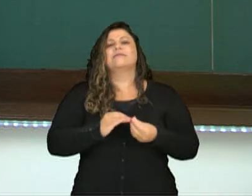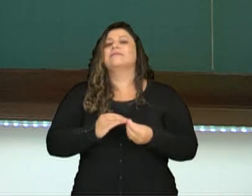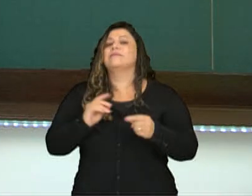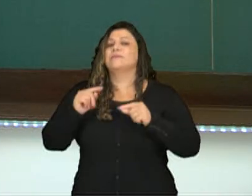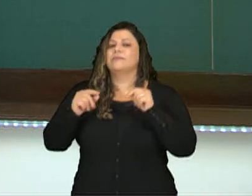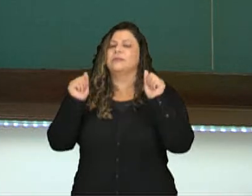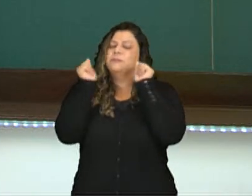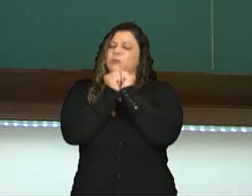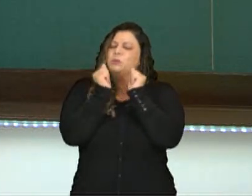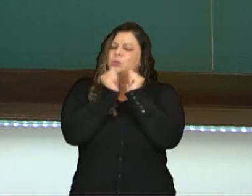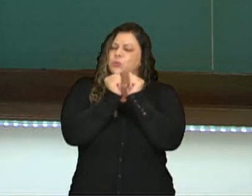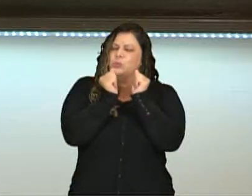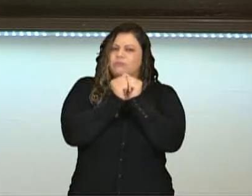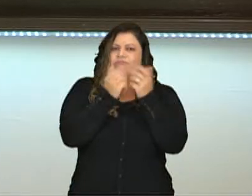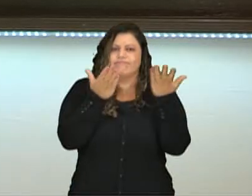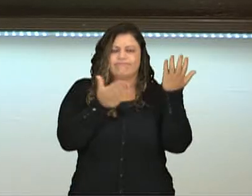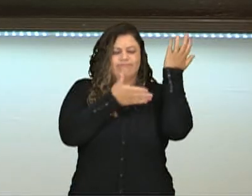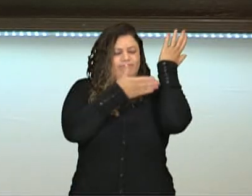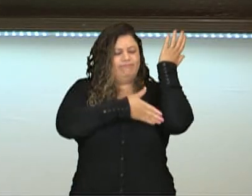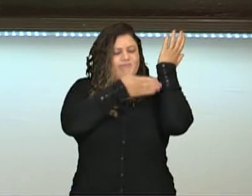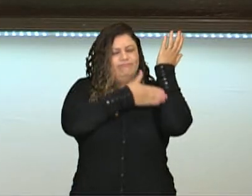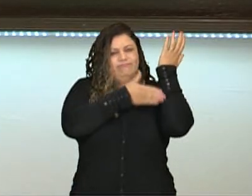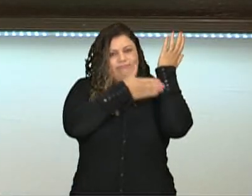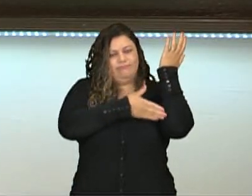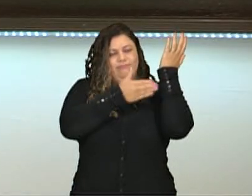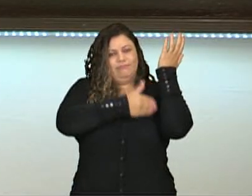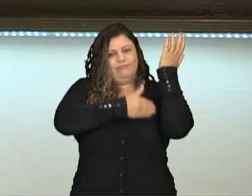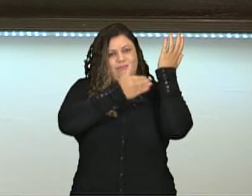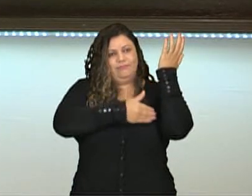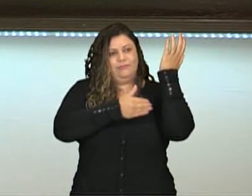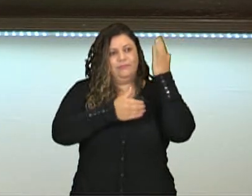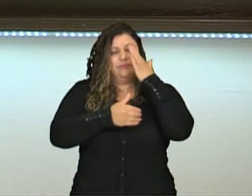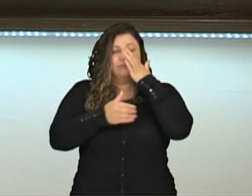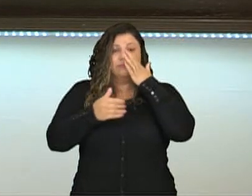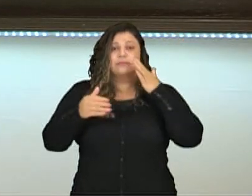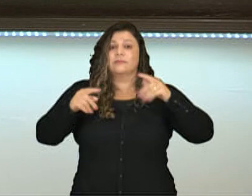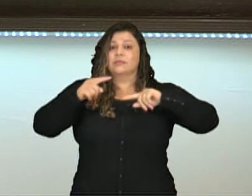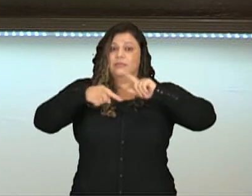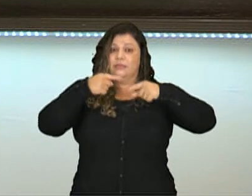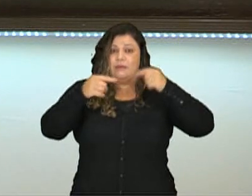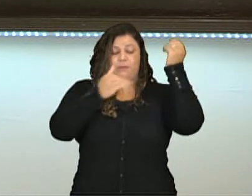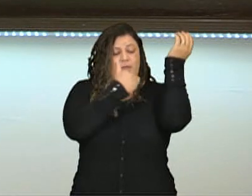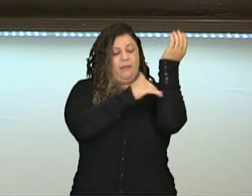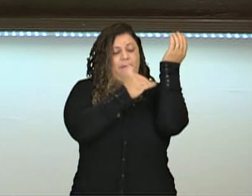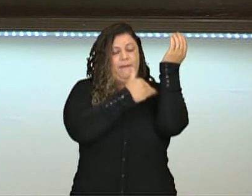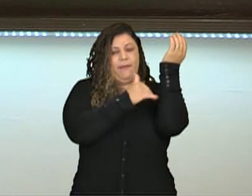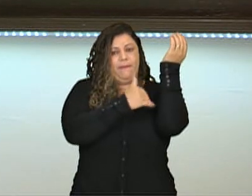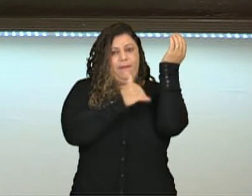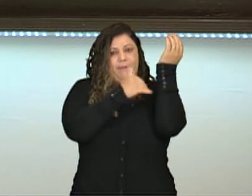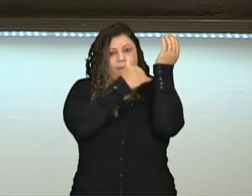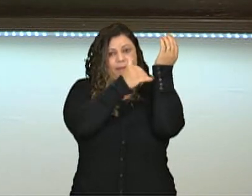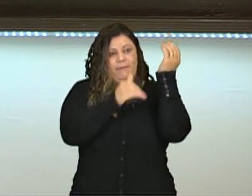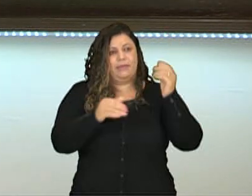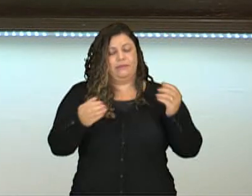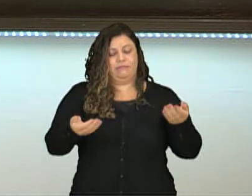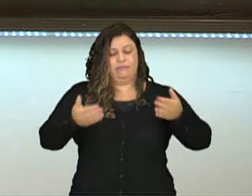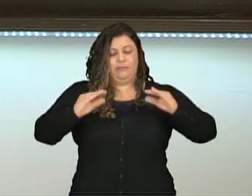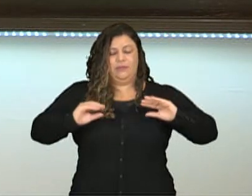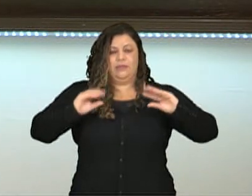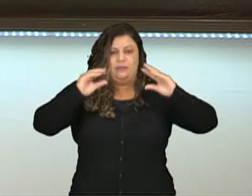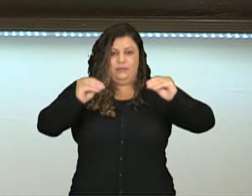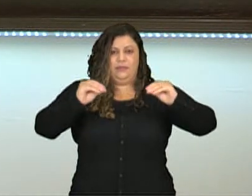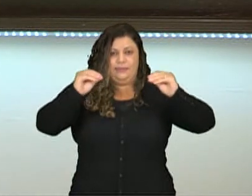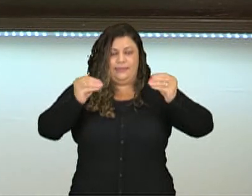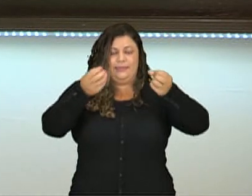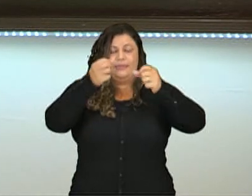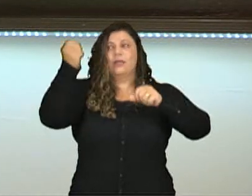ao lado do outro, depois, de forma horizontal, terminavam de cobrir, pegavam, levavam ao